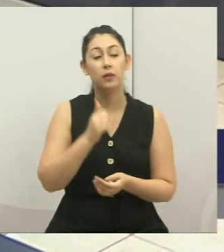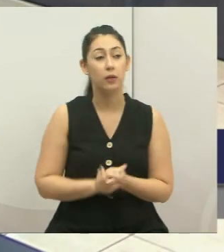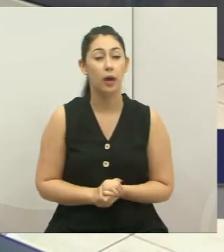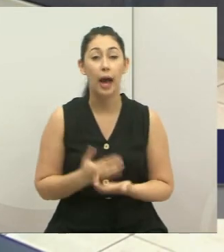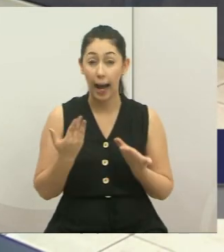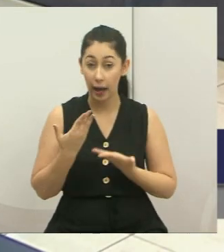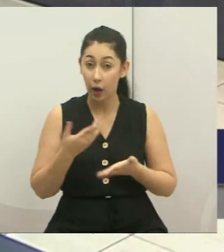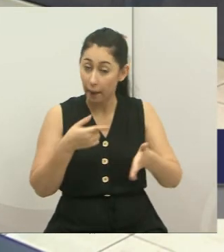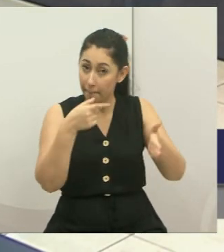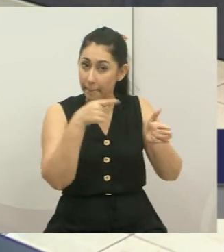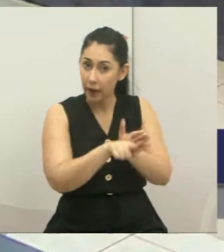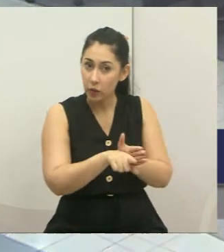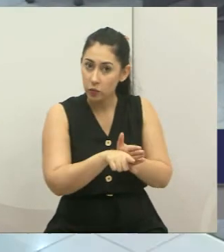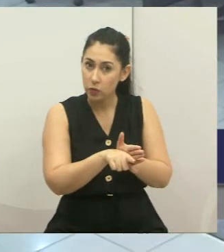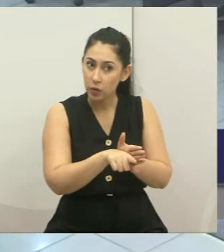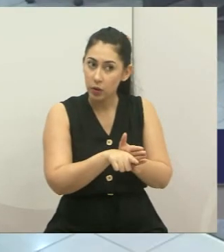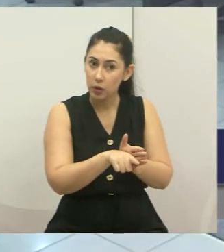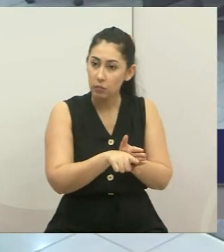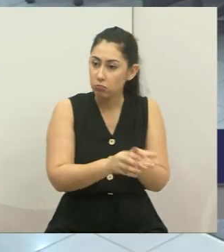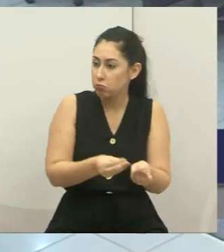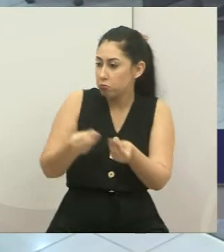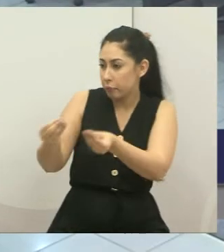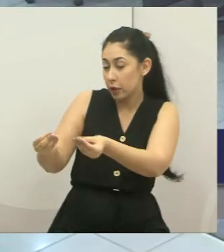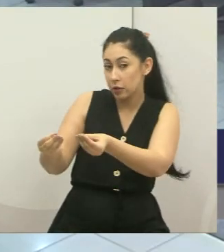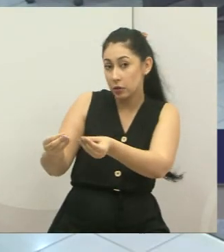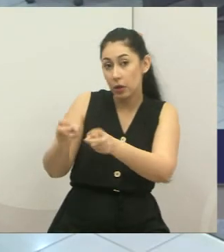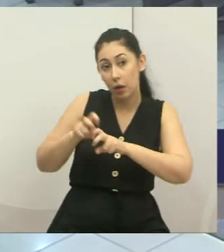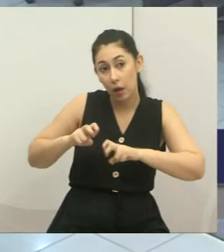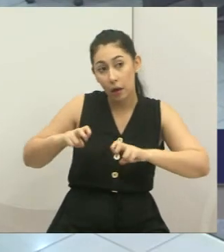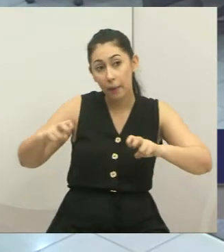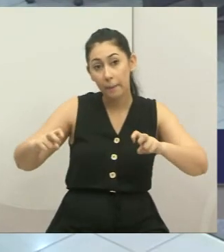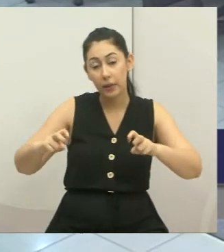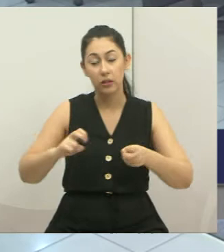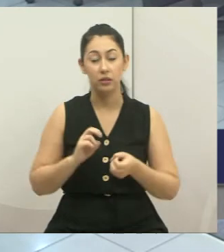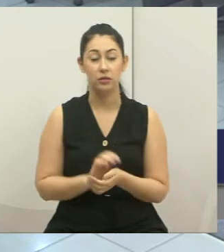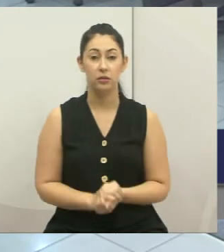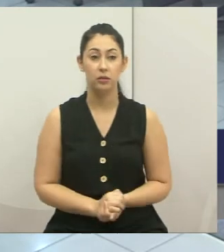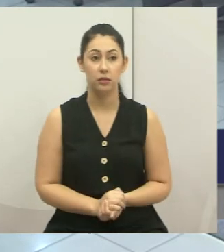Passo a pergunta à mesa, outra vez.